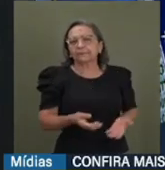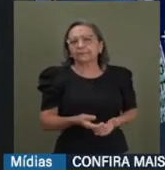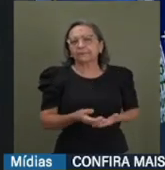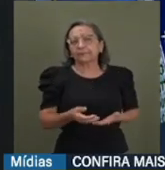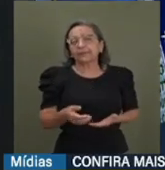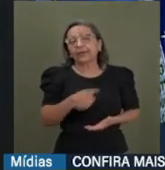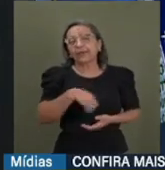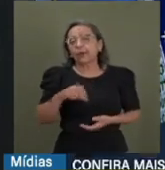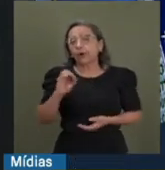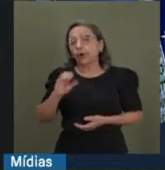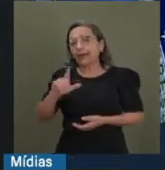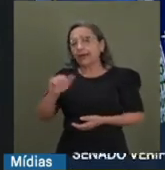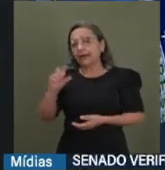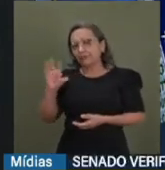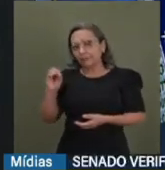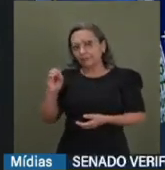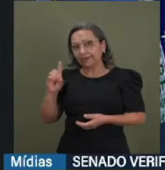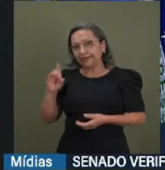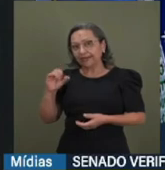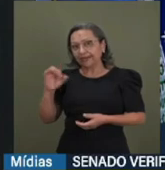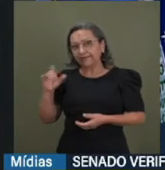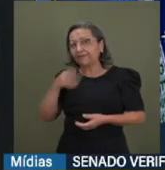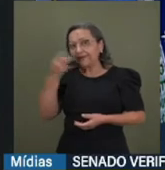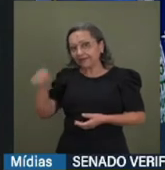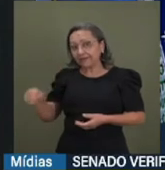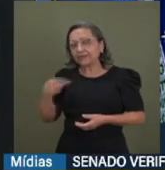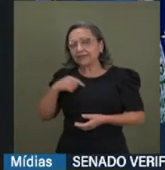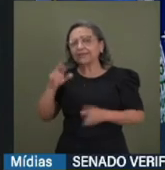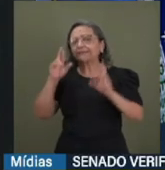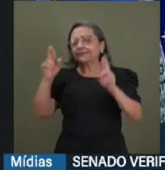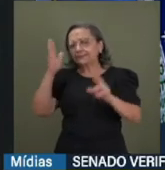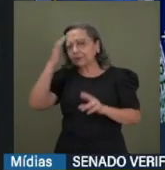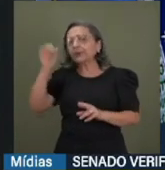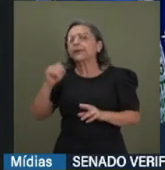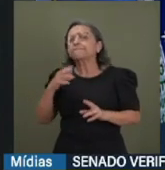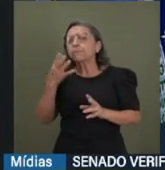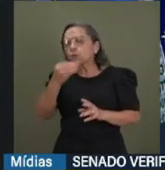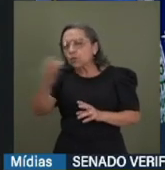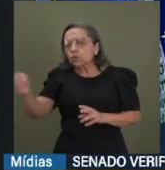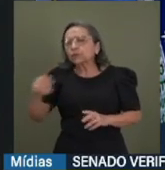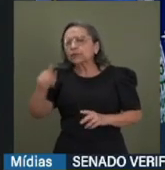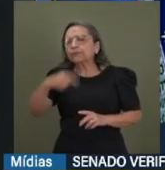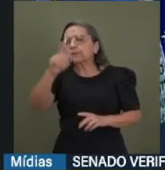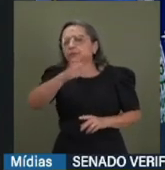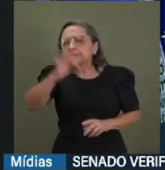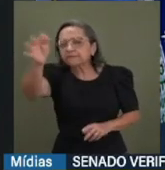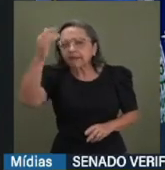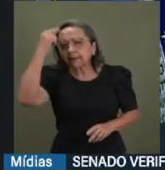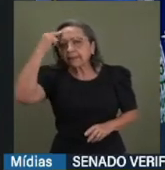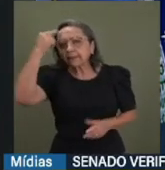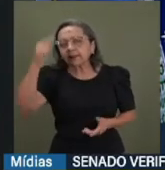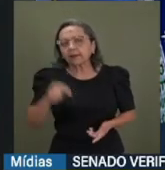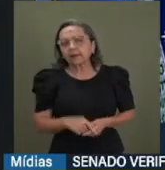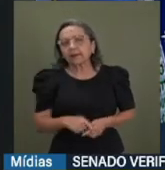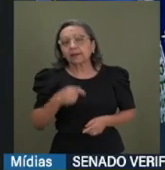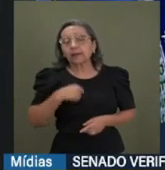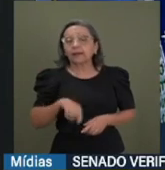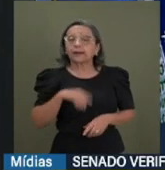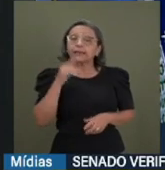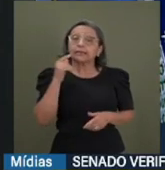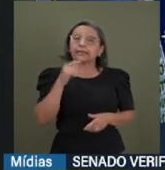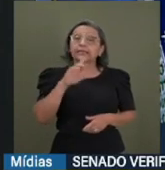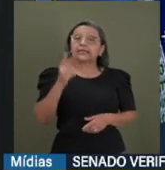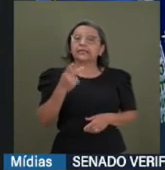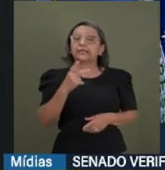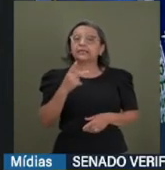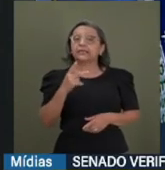E Olavo de Carvalho, quando dizia isso, estava prevendo aquilo que muitos depois iam entender. E a hipocrisia, senhor presidente,